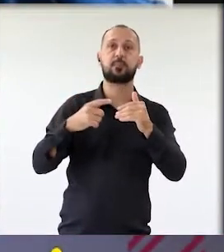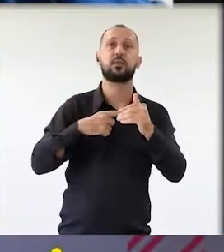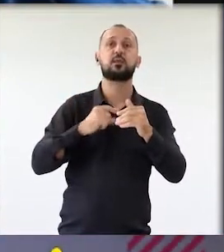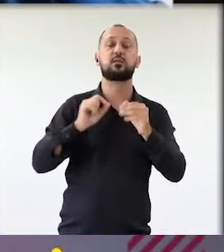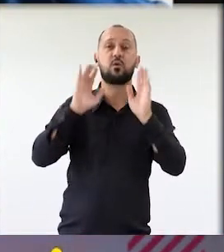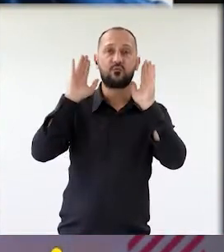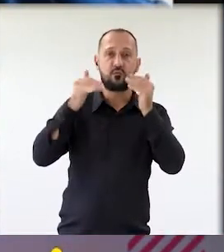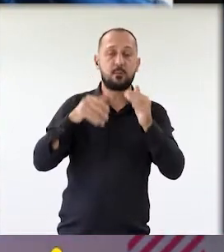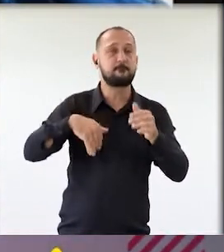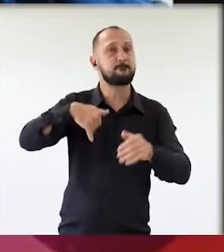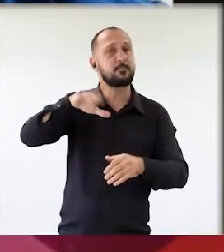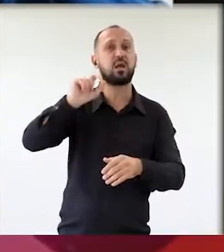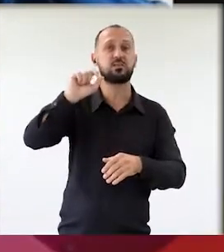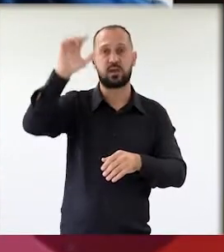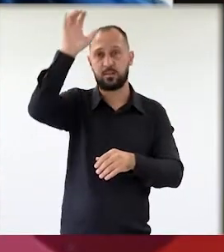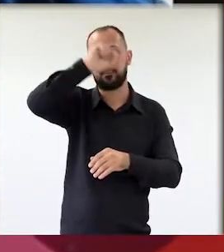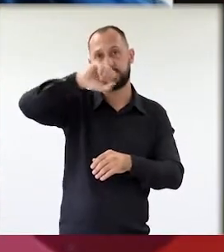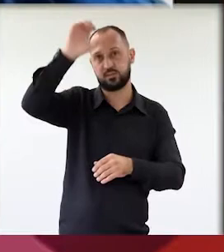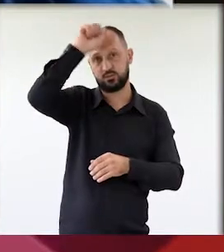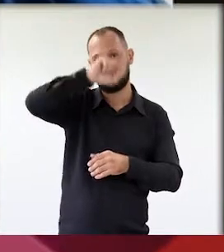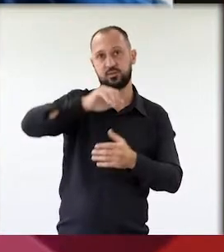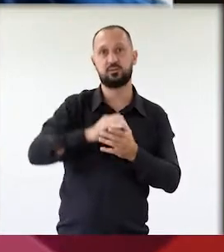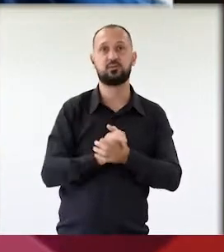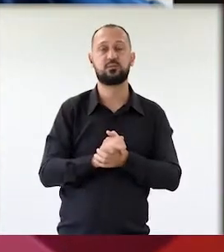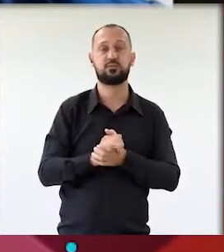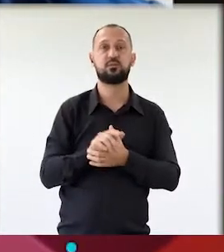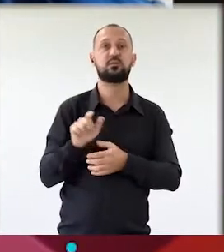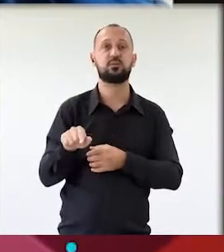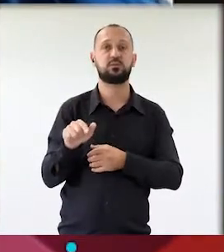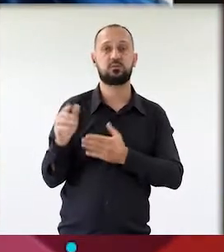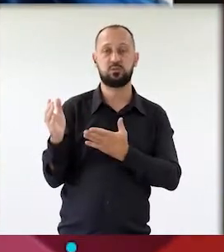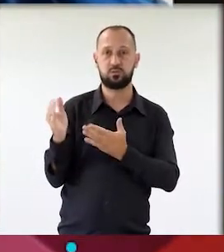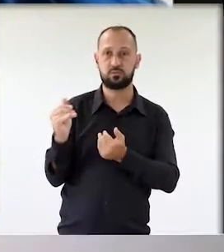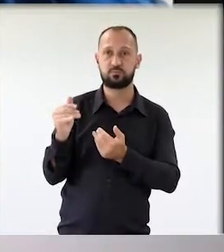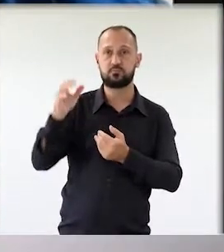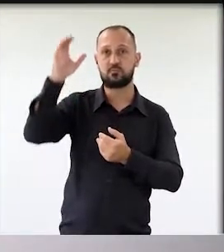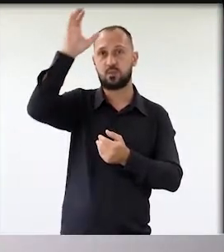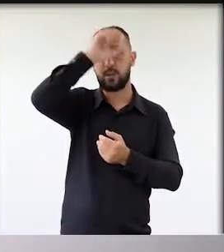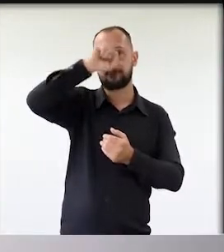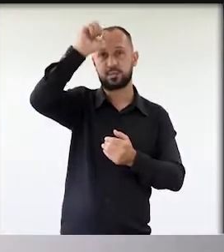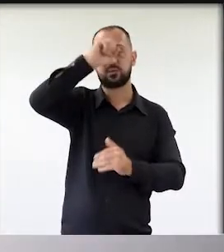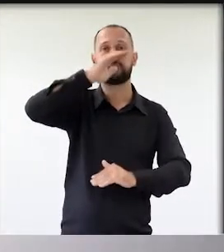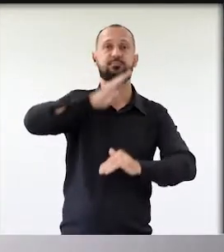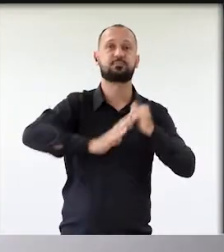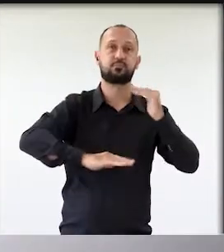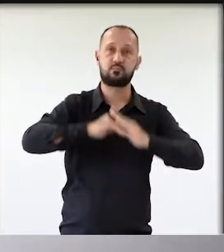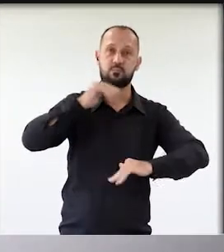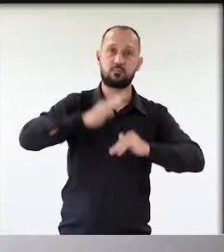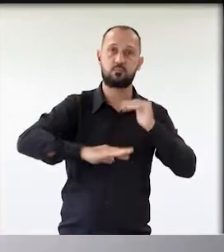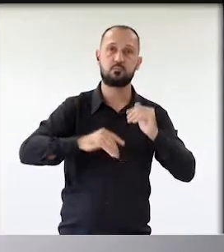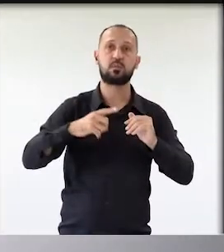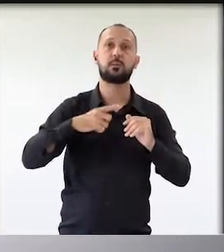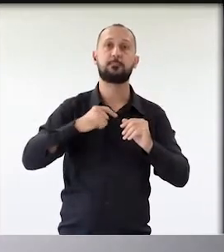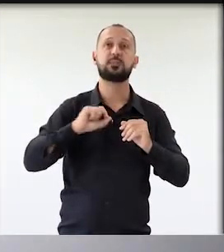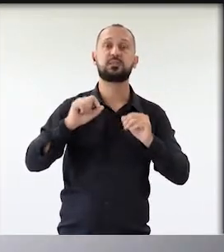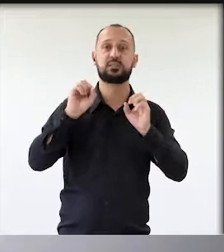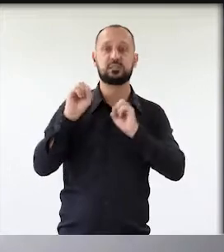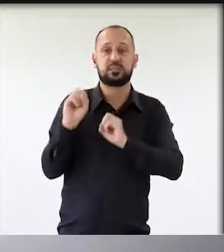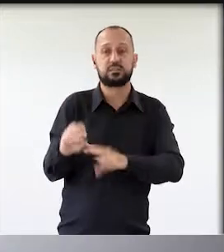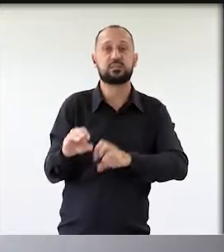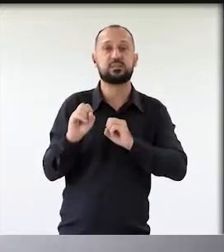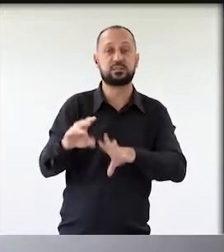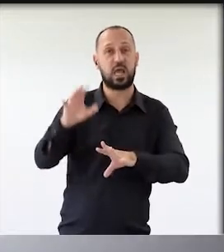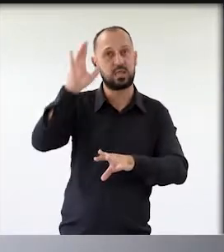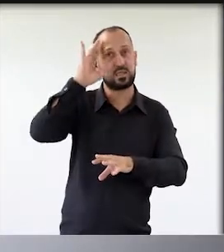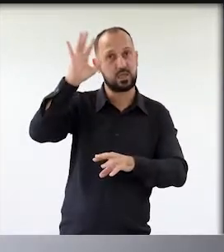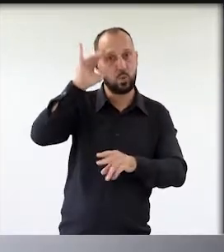desenvolvimento e que tenha por foco maior a aprendizagem, ou seja, esse adolescente ele vai estar aprendendo uma profissão, ele tem que ter uma